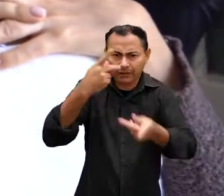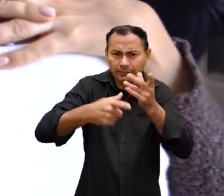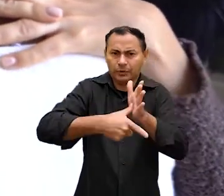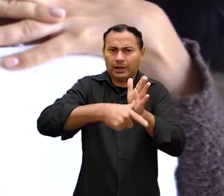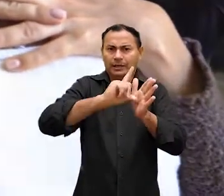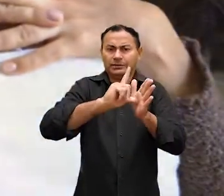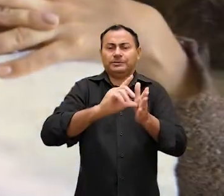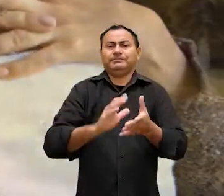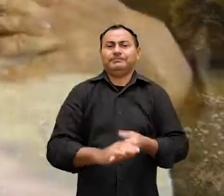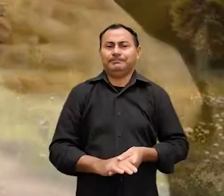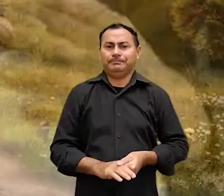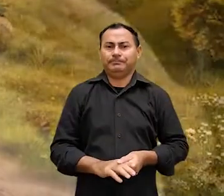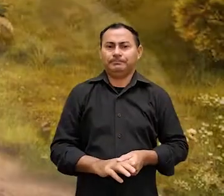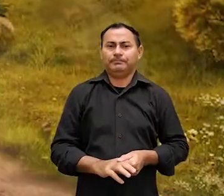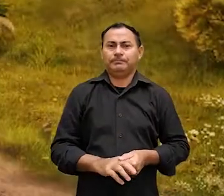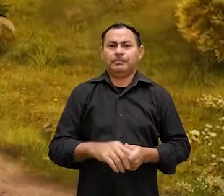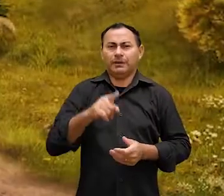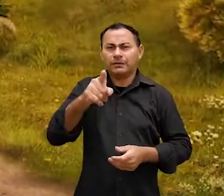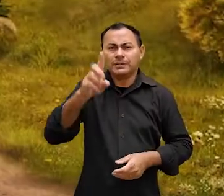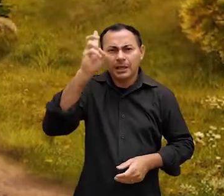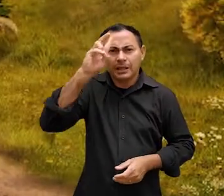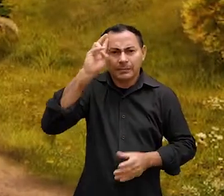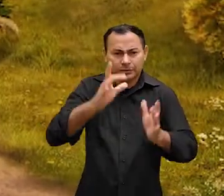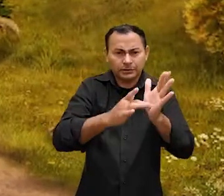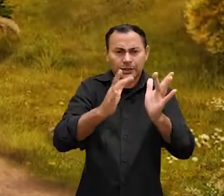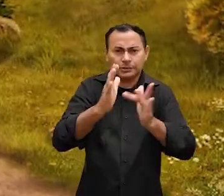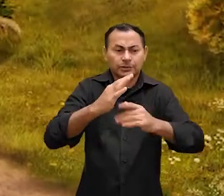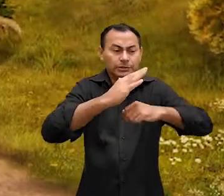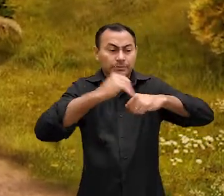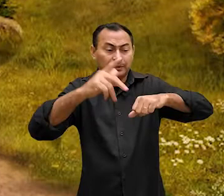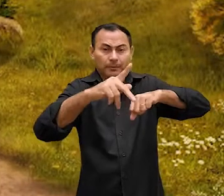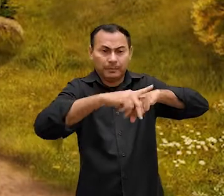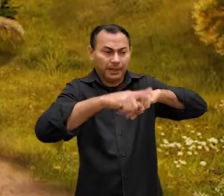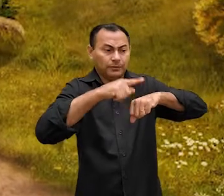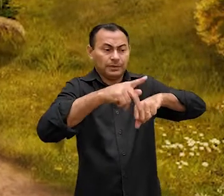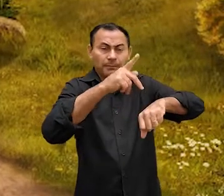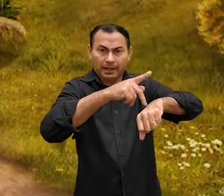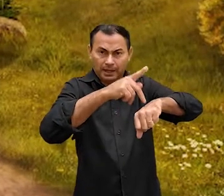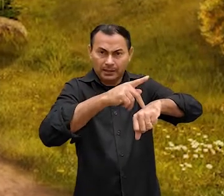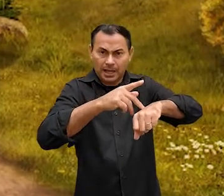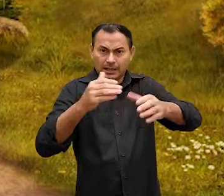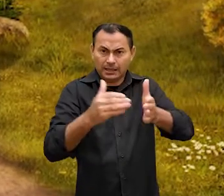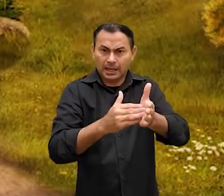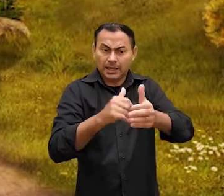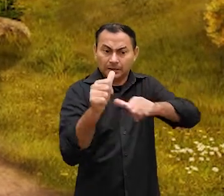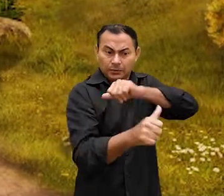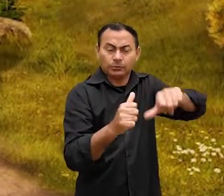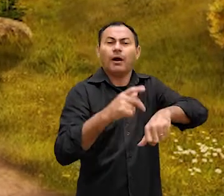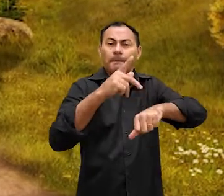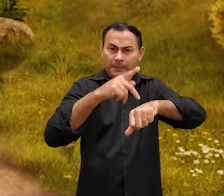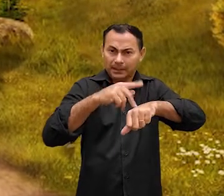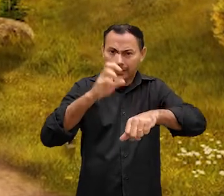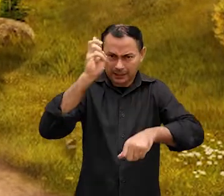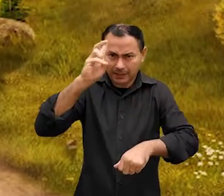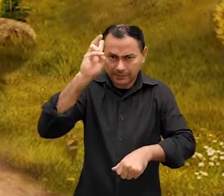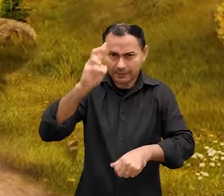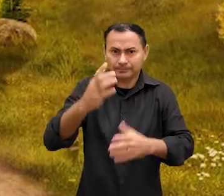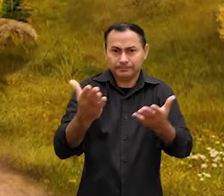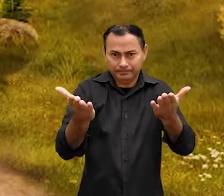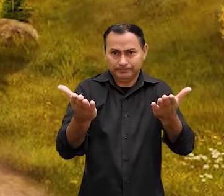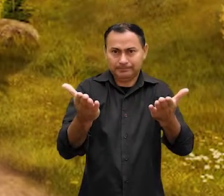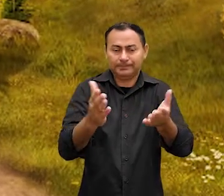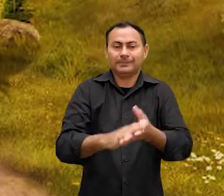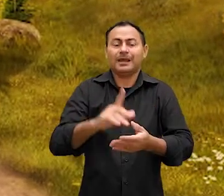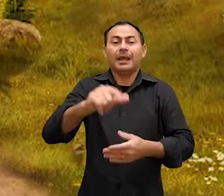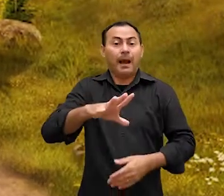antes. Você se lembra de Jesus chamando Pedro de pedra até que ele se tornou uma pedra? Isso